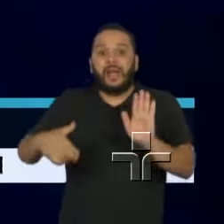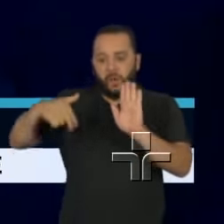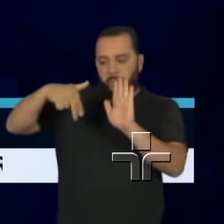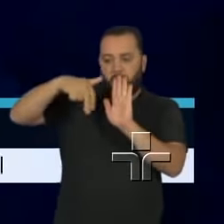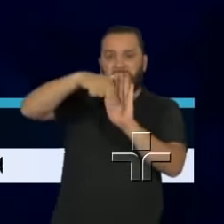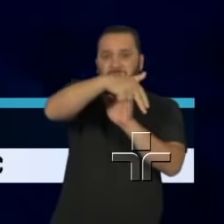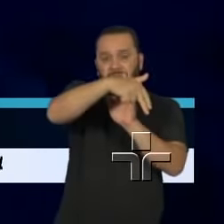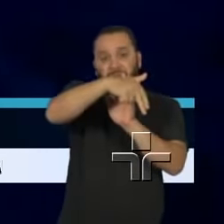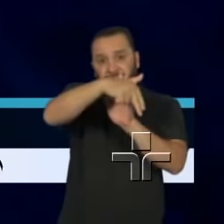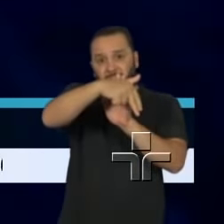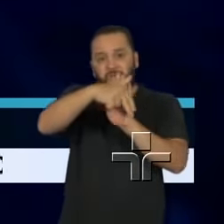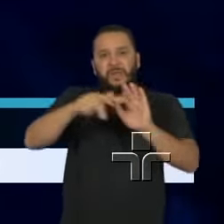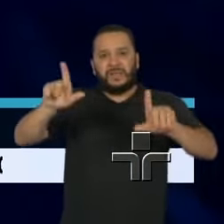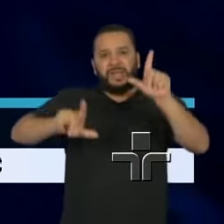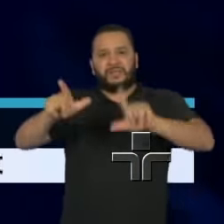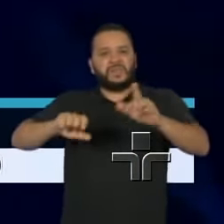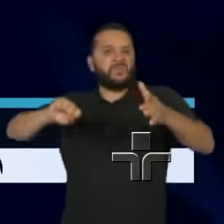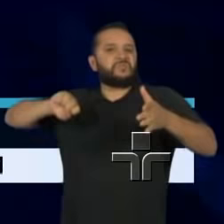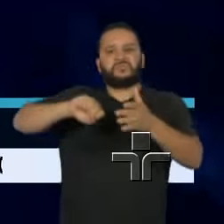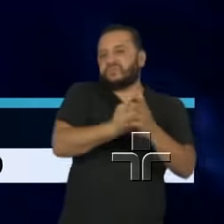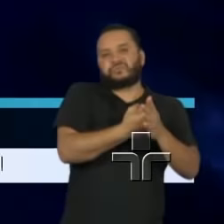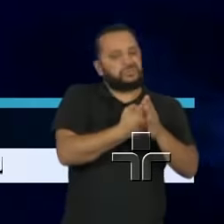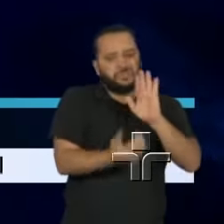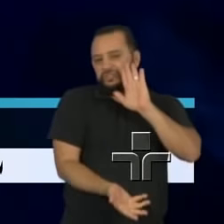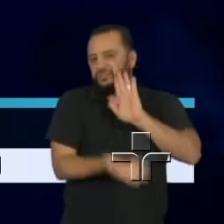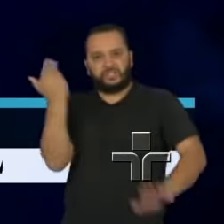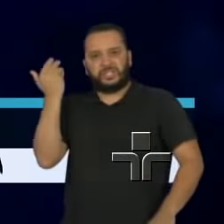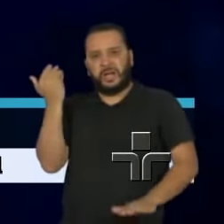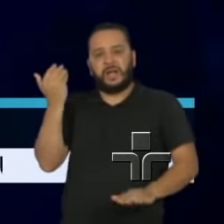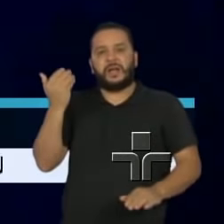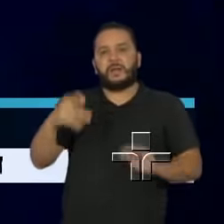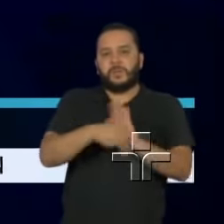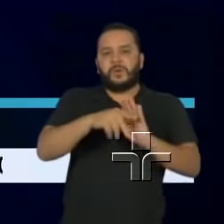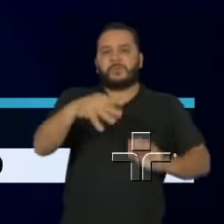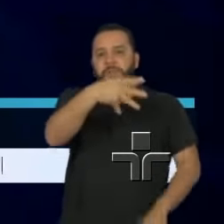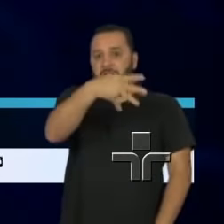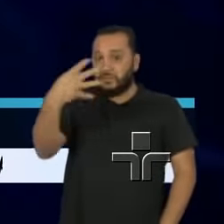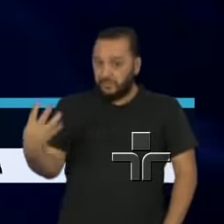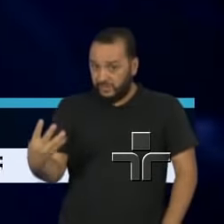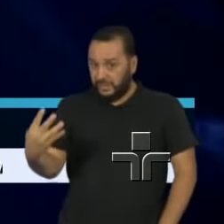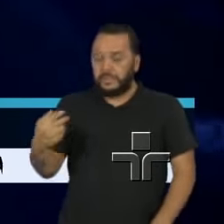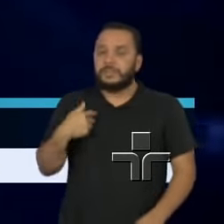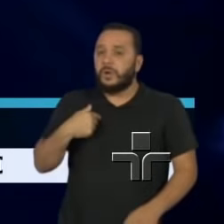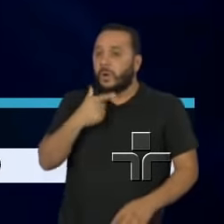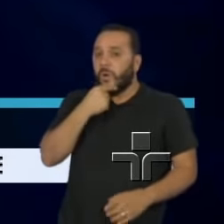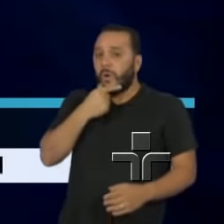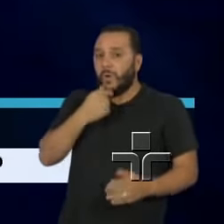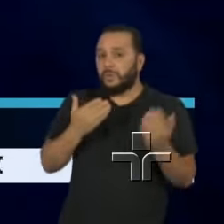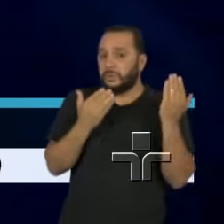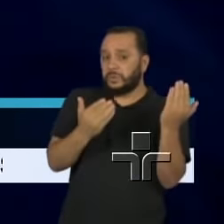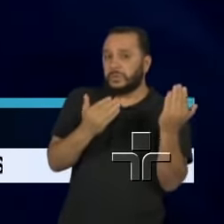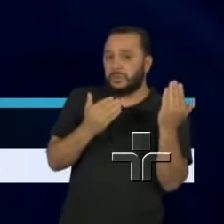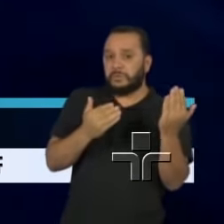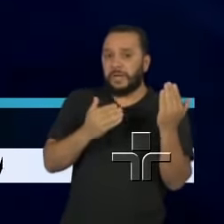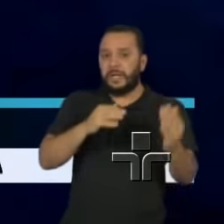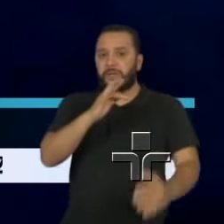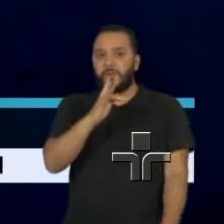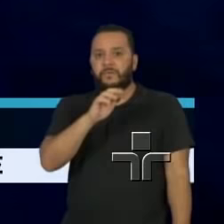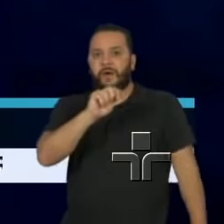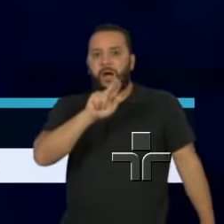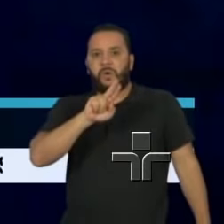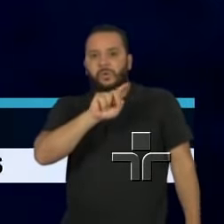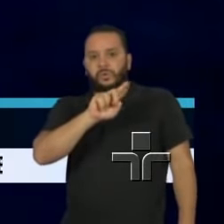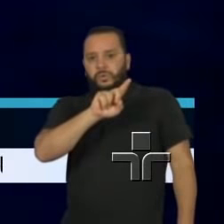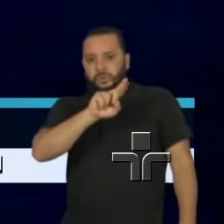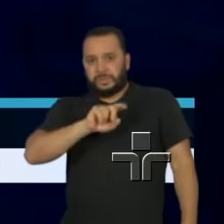Fundos, a primeira tentação de Cristo, divulgado na Netflix. O suspeito de ataque à sede da produtora entrou na lista vermelha da Interpol